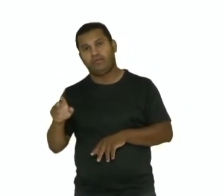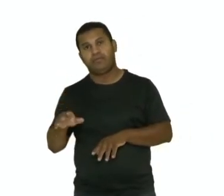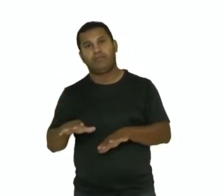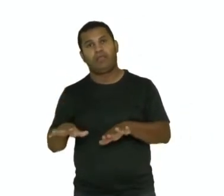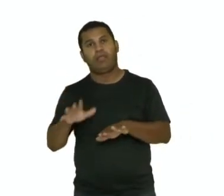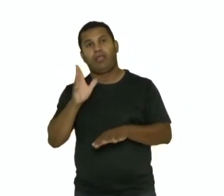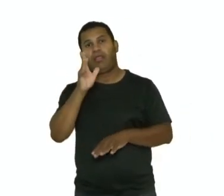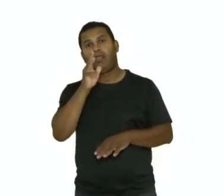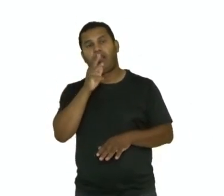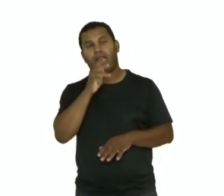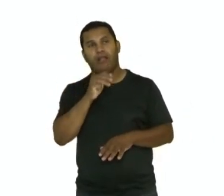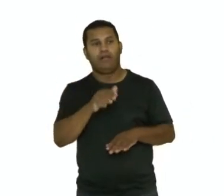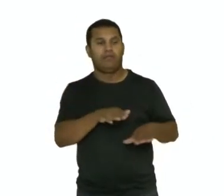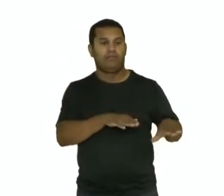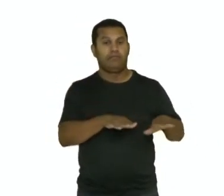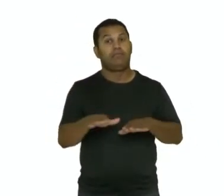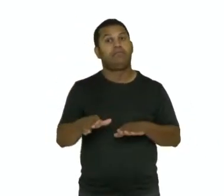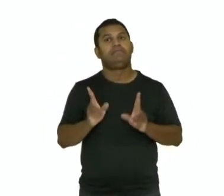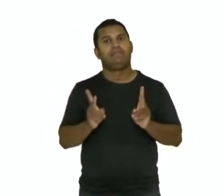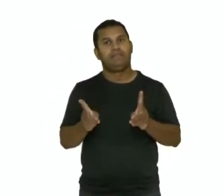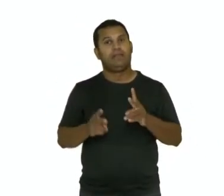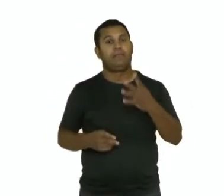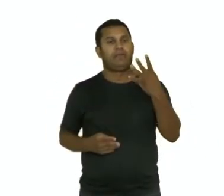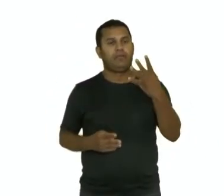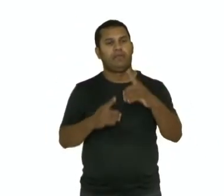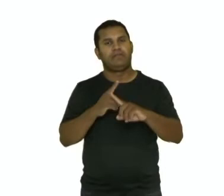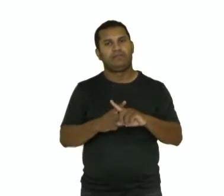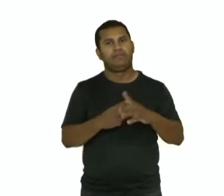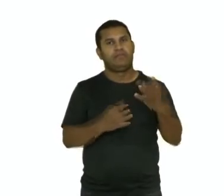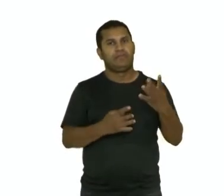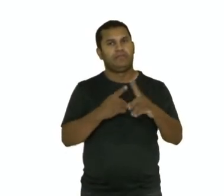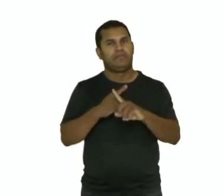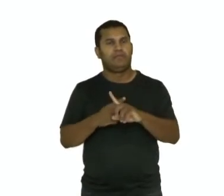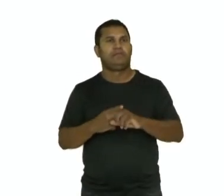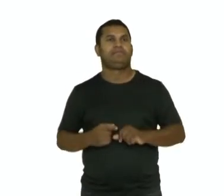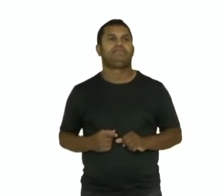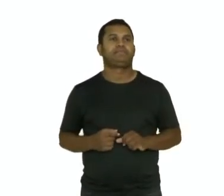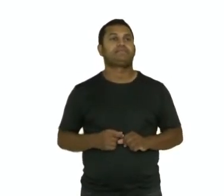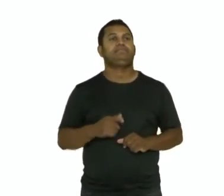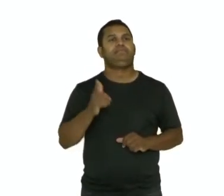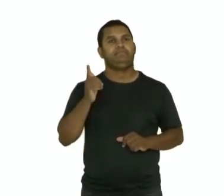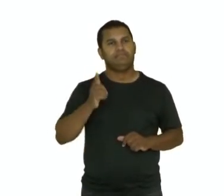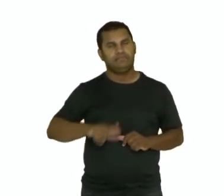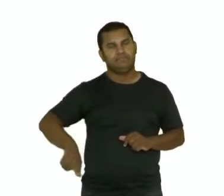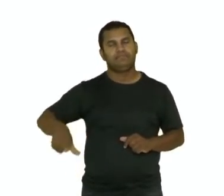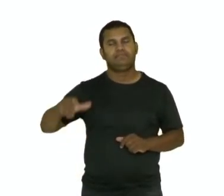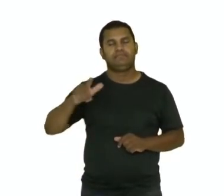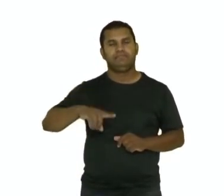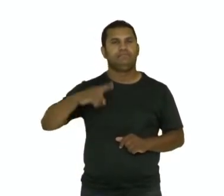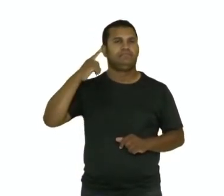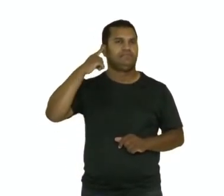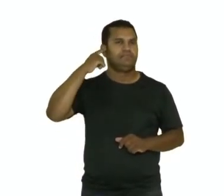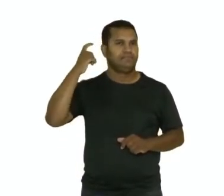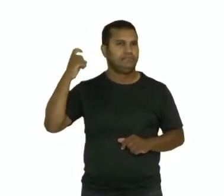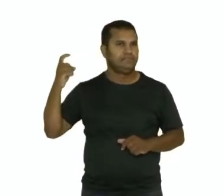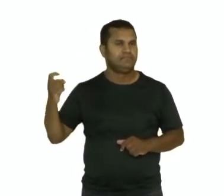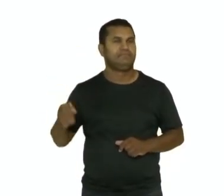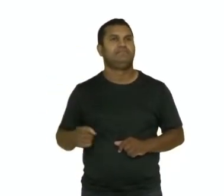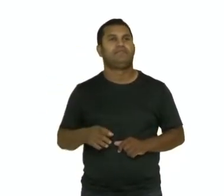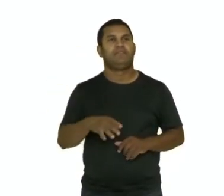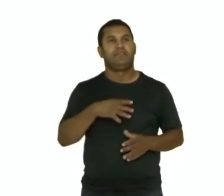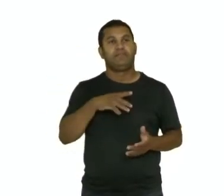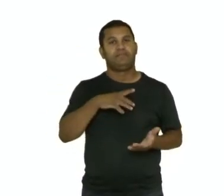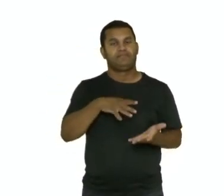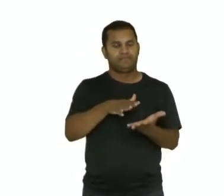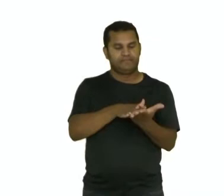desse ritmo quaternário de 4 em 4, com o arrastar dos pés, dando o nome do cha-cha-cha, que é onde